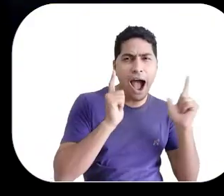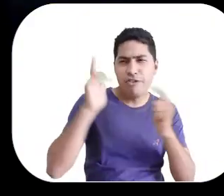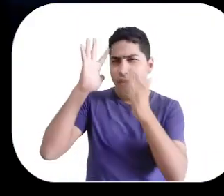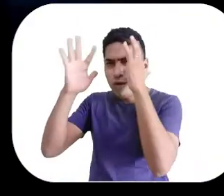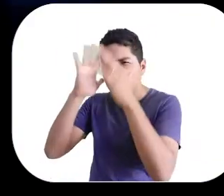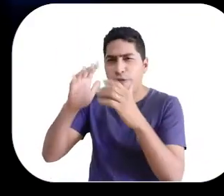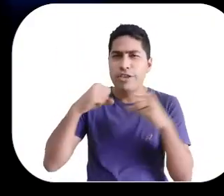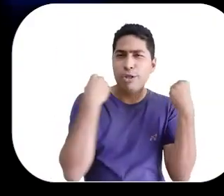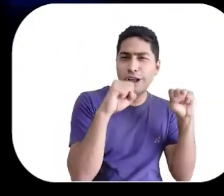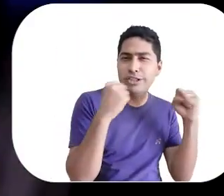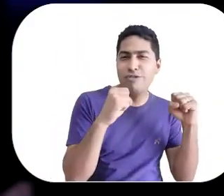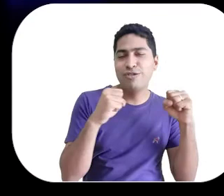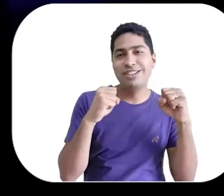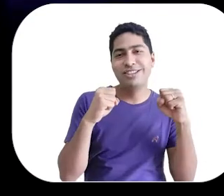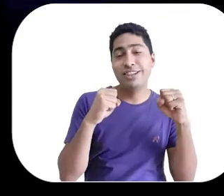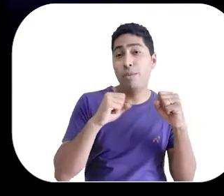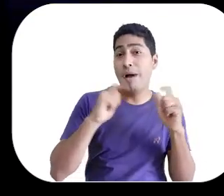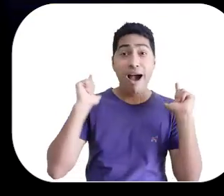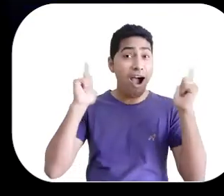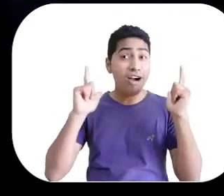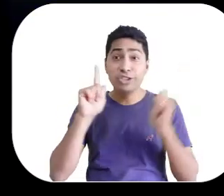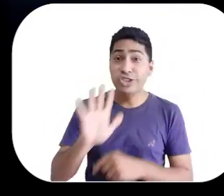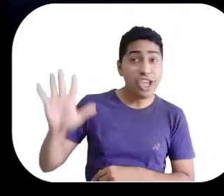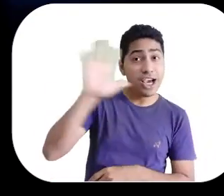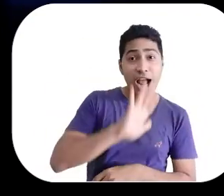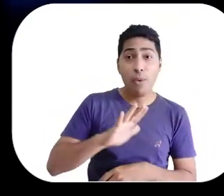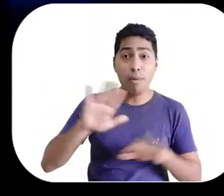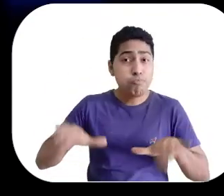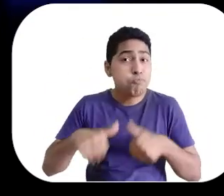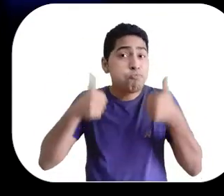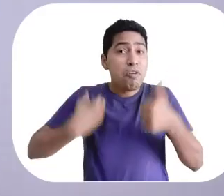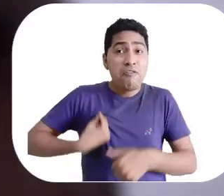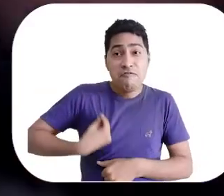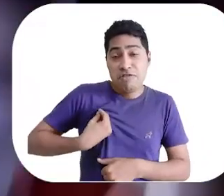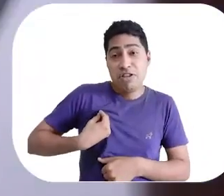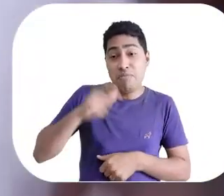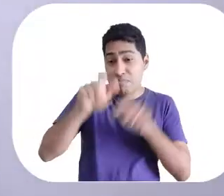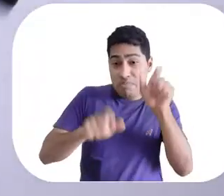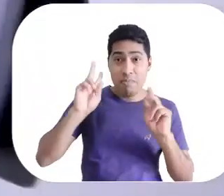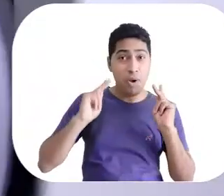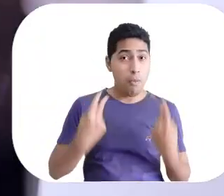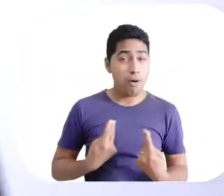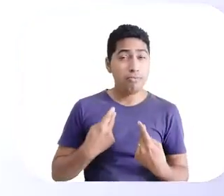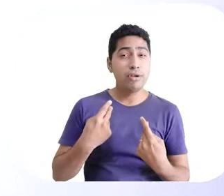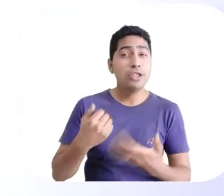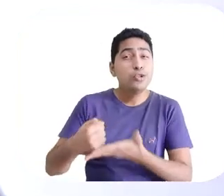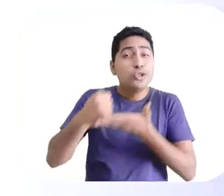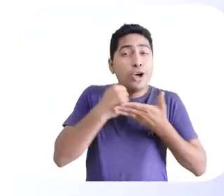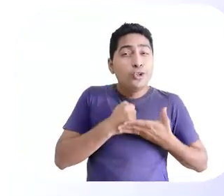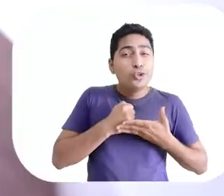com a educação física, as artes em geral, traz uma qualidade de vida muito grande para a pessoa humana, que faz com que a gente se